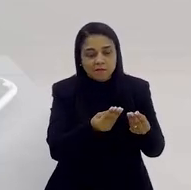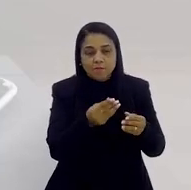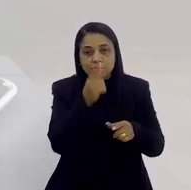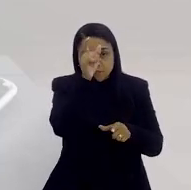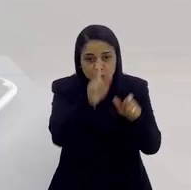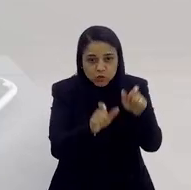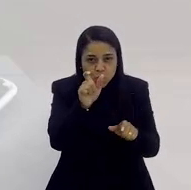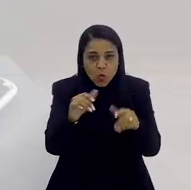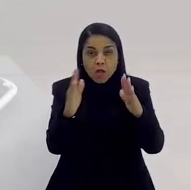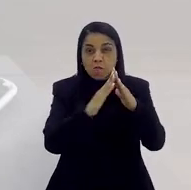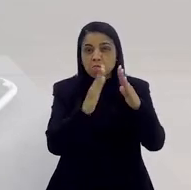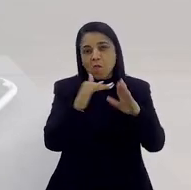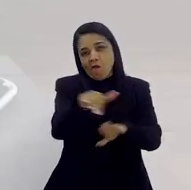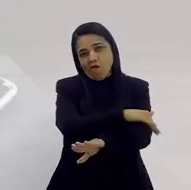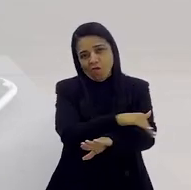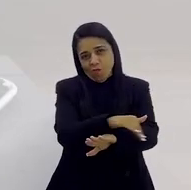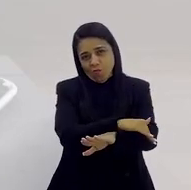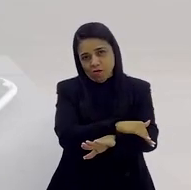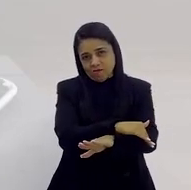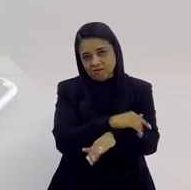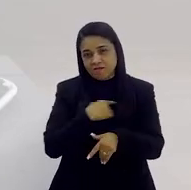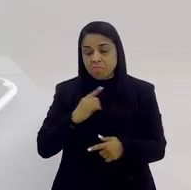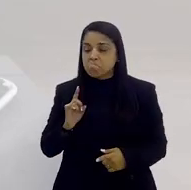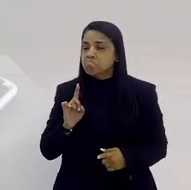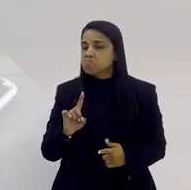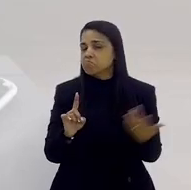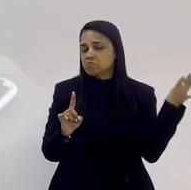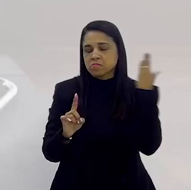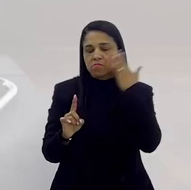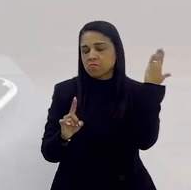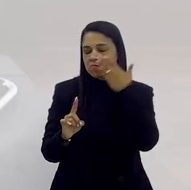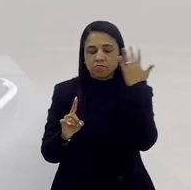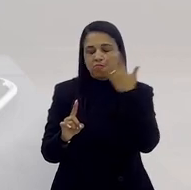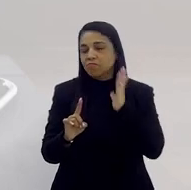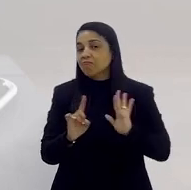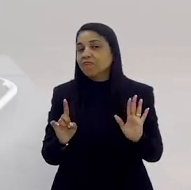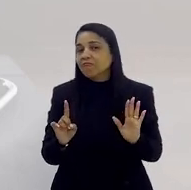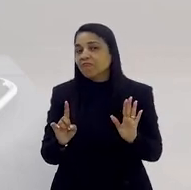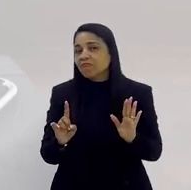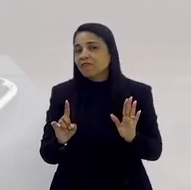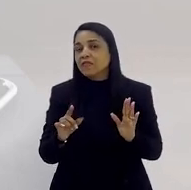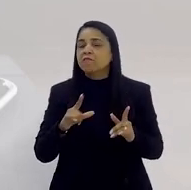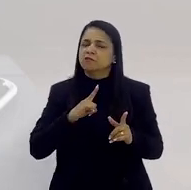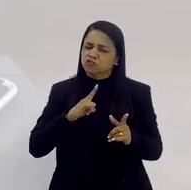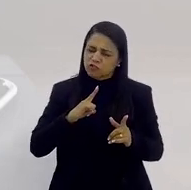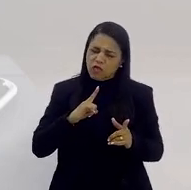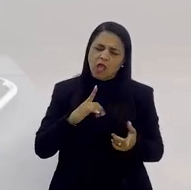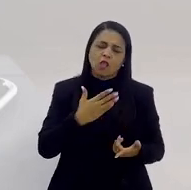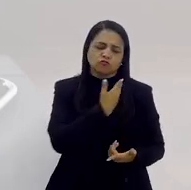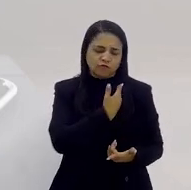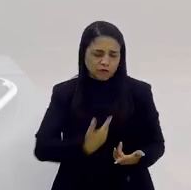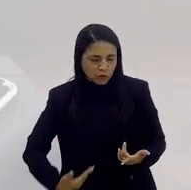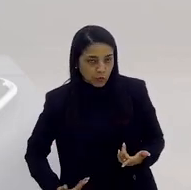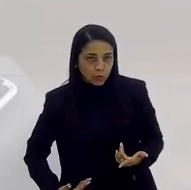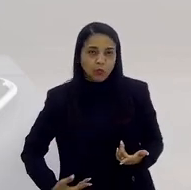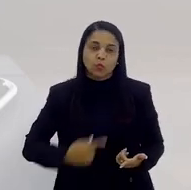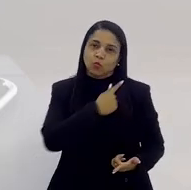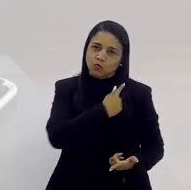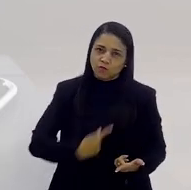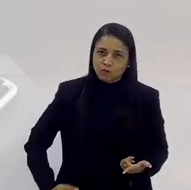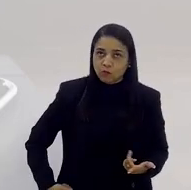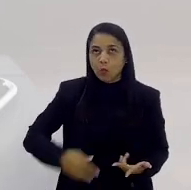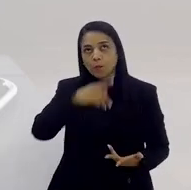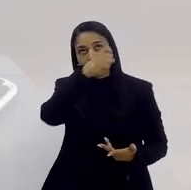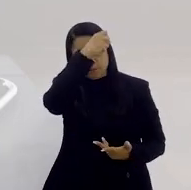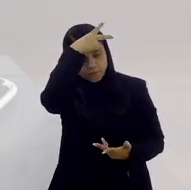em situação de rua ele é invisível sim e aí Ah mas é a gente tem os governantes a gente tem o prefeito